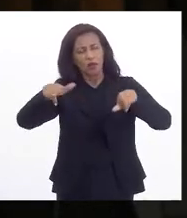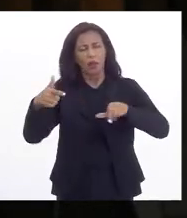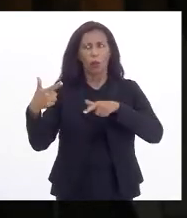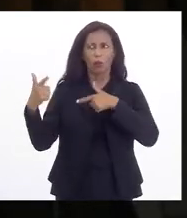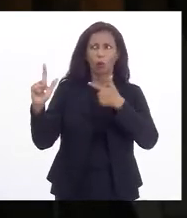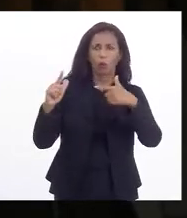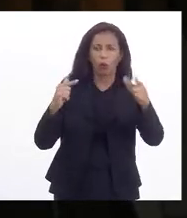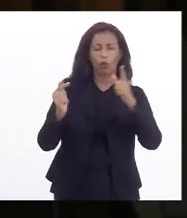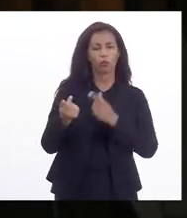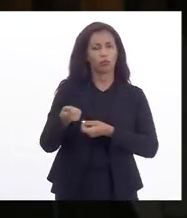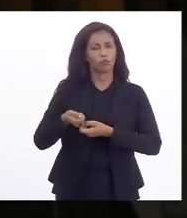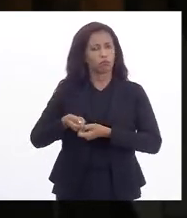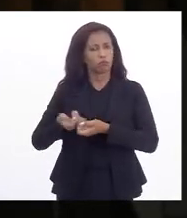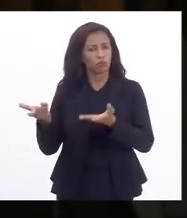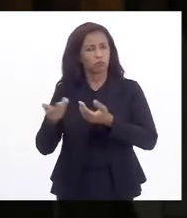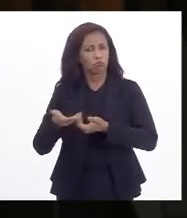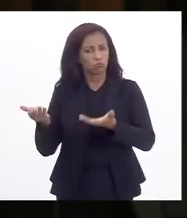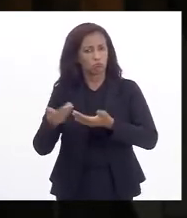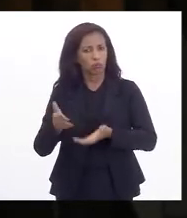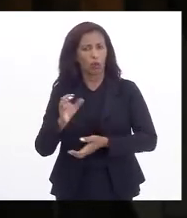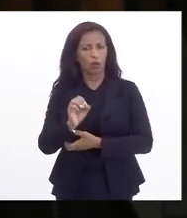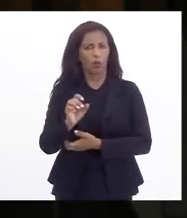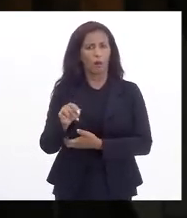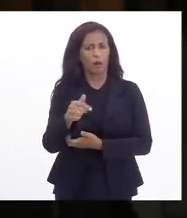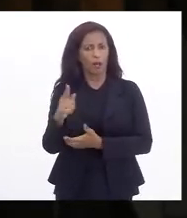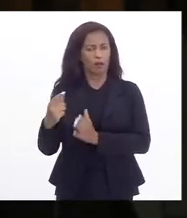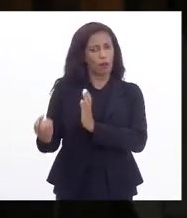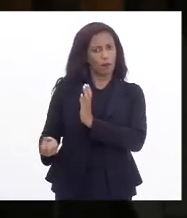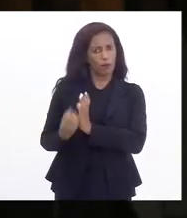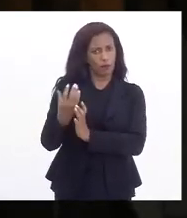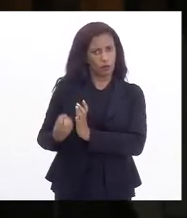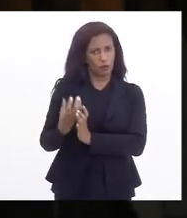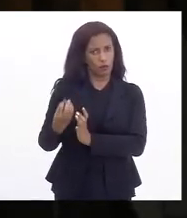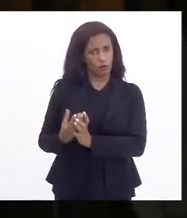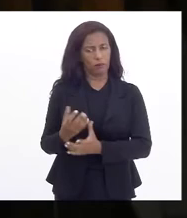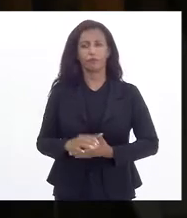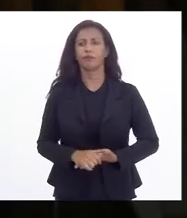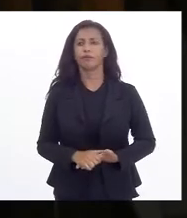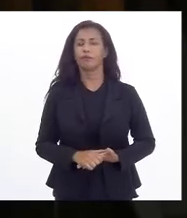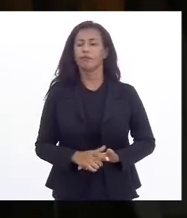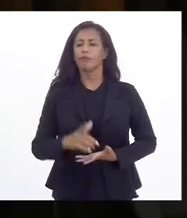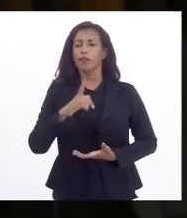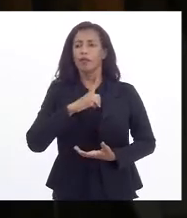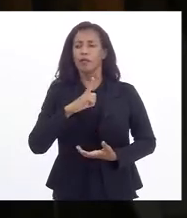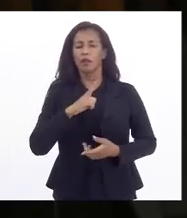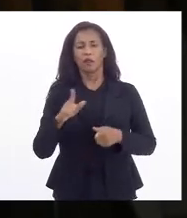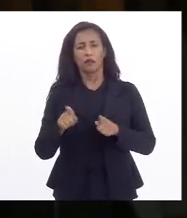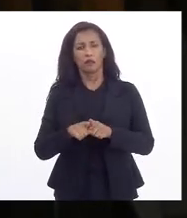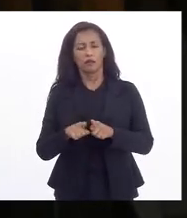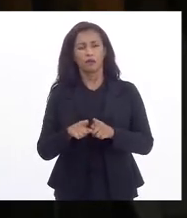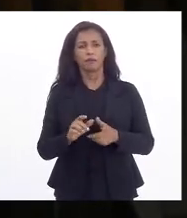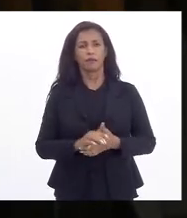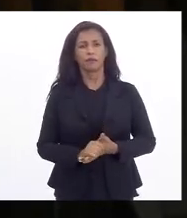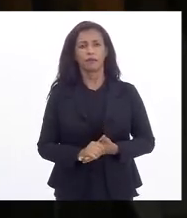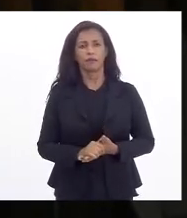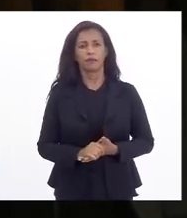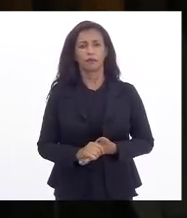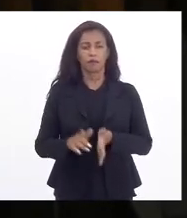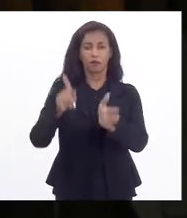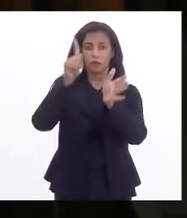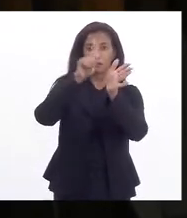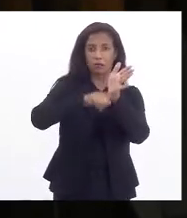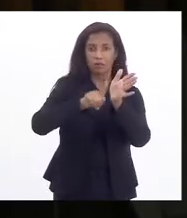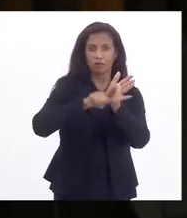outros custos operacionais e de produção e tinham e